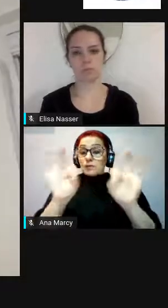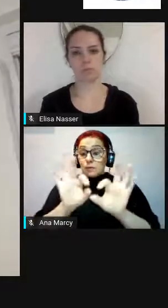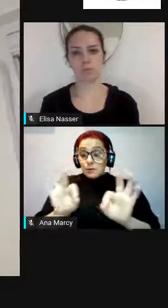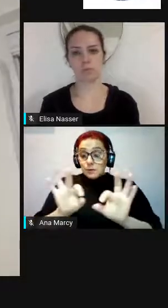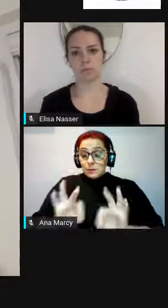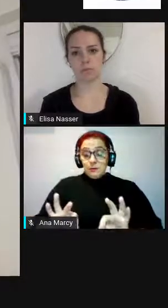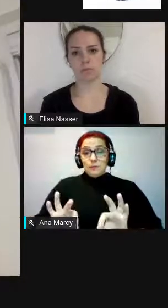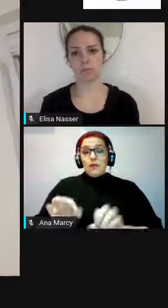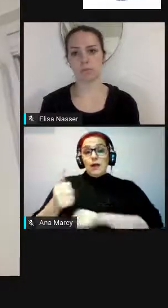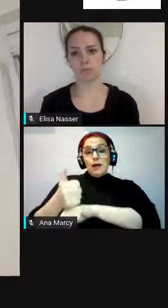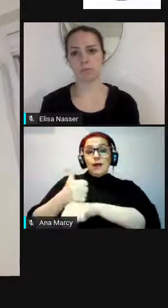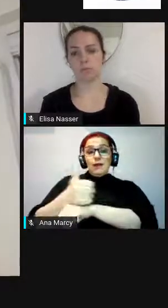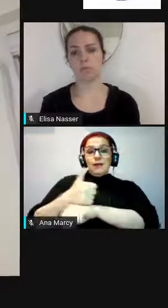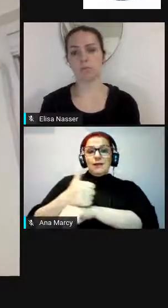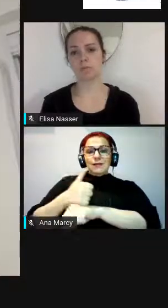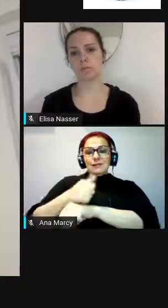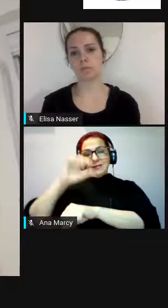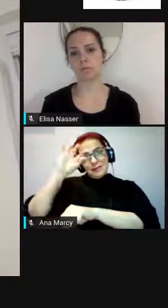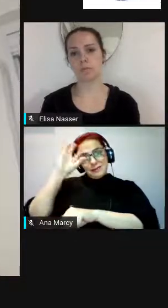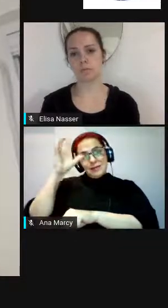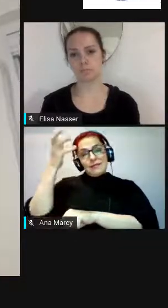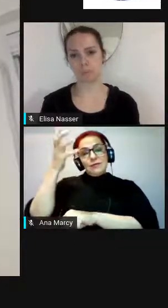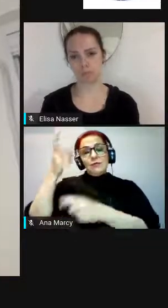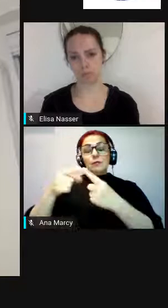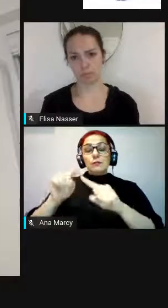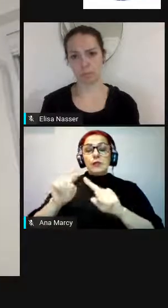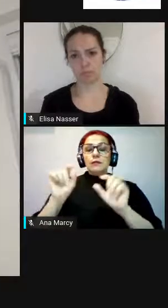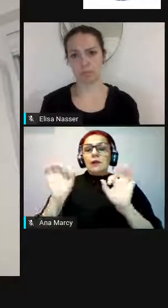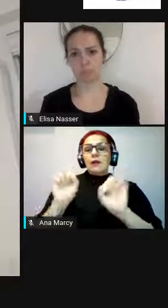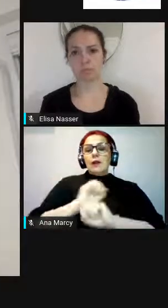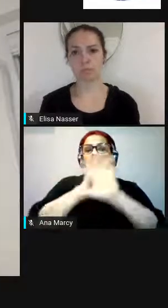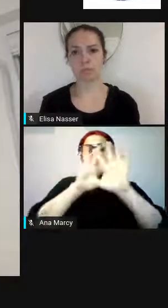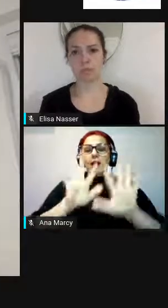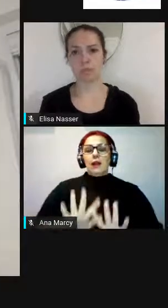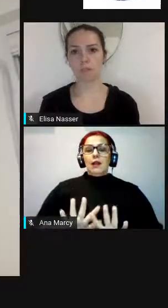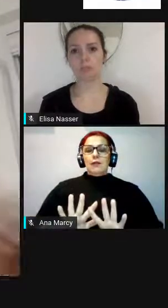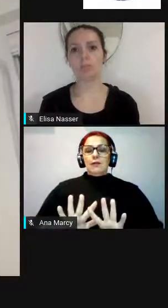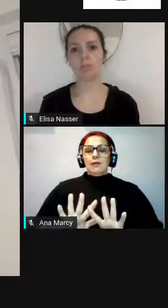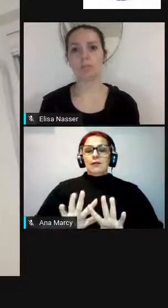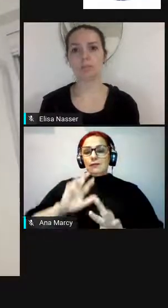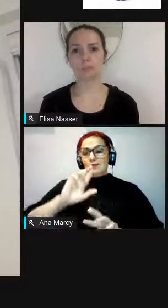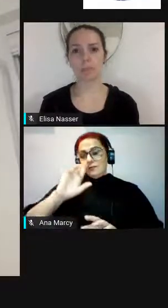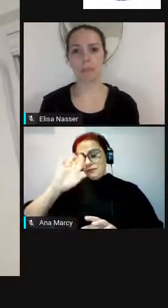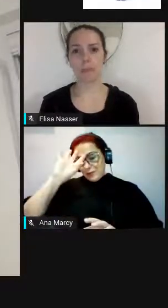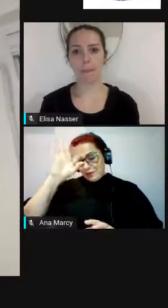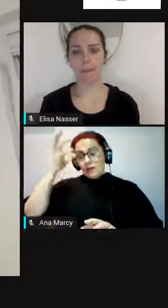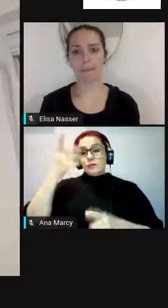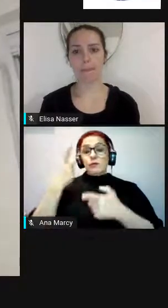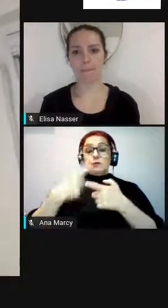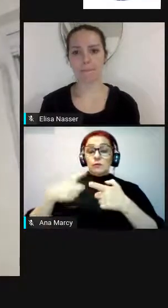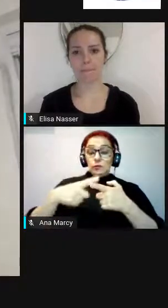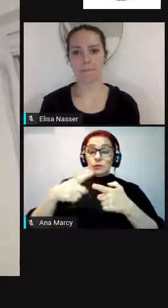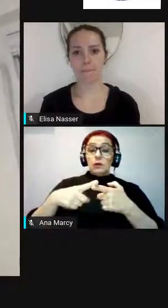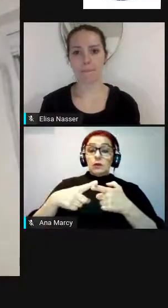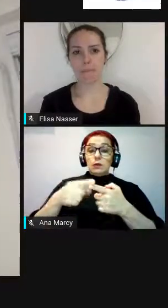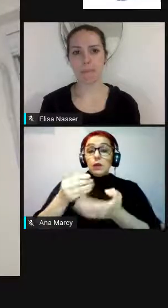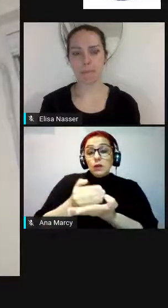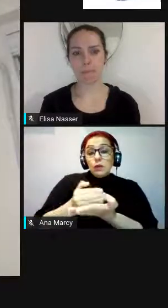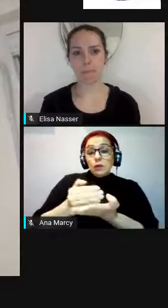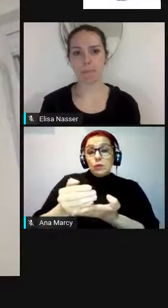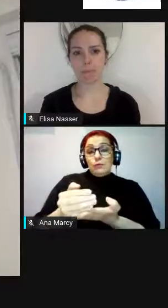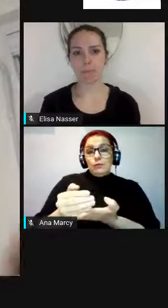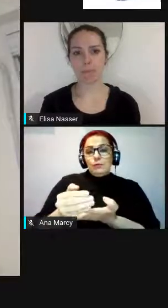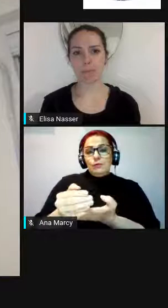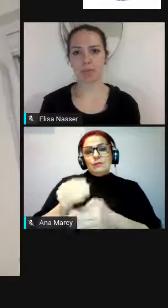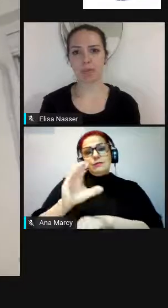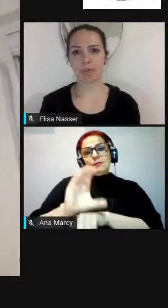que esses profissionais resolvem e obviamente além de resolver esses problemas eles também podem porventura fazer ciência né não